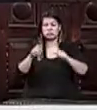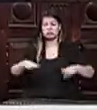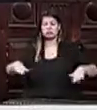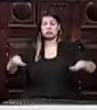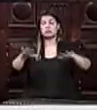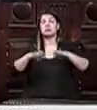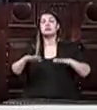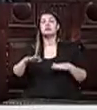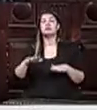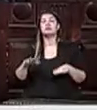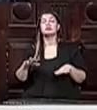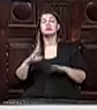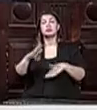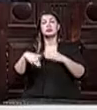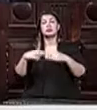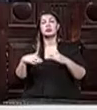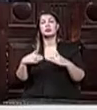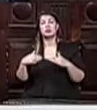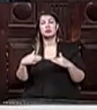com isso